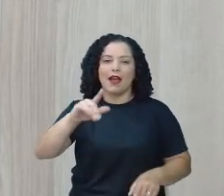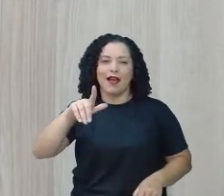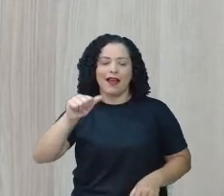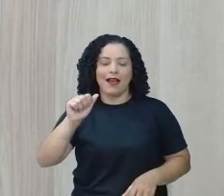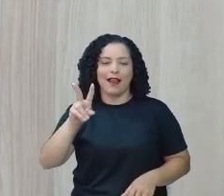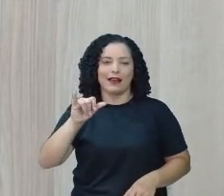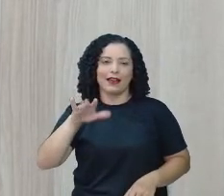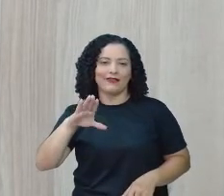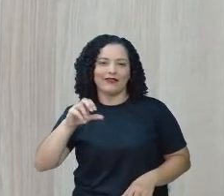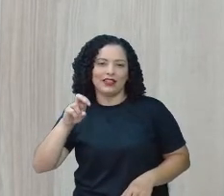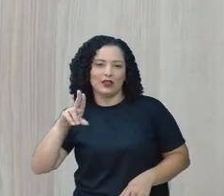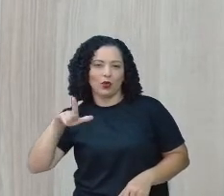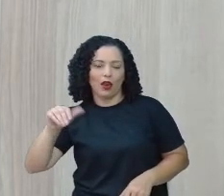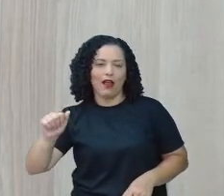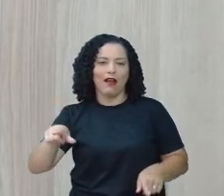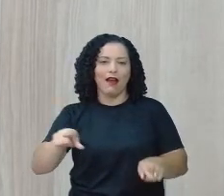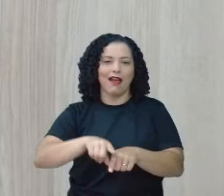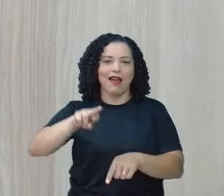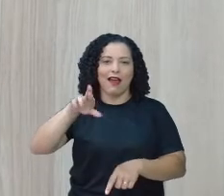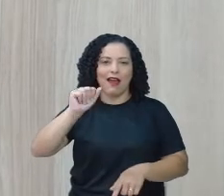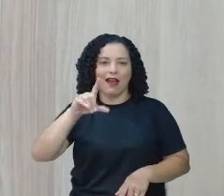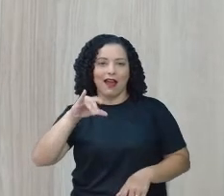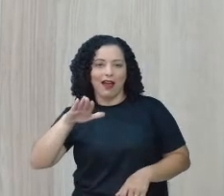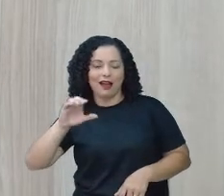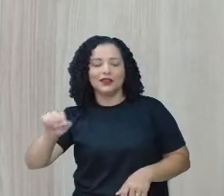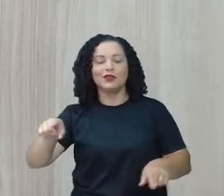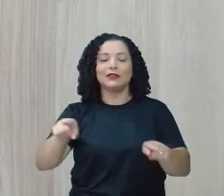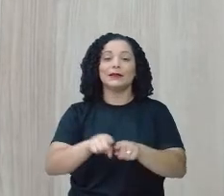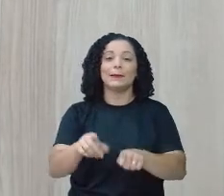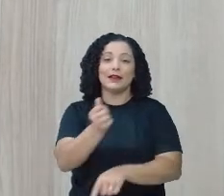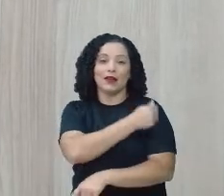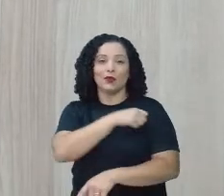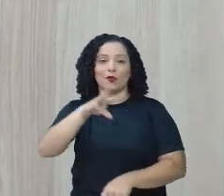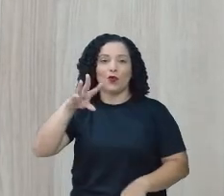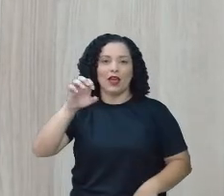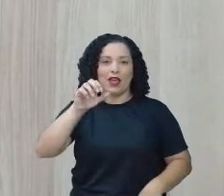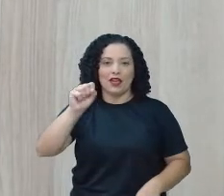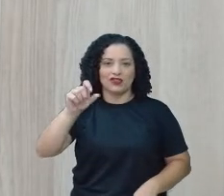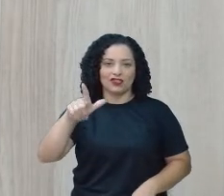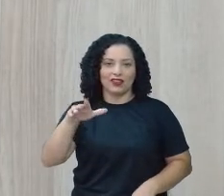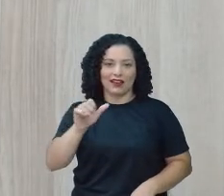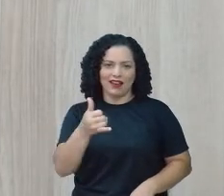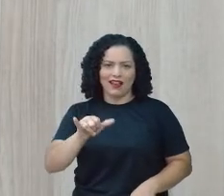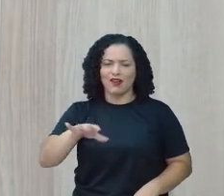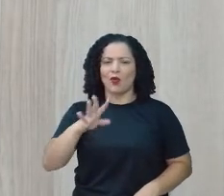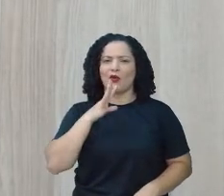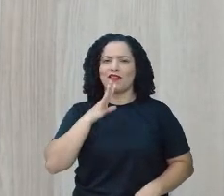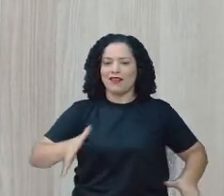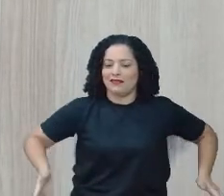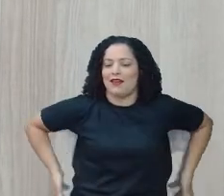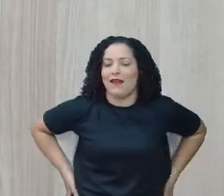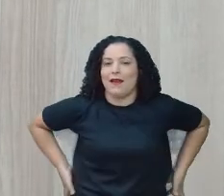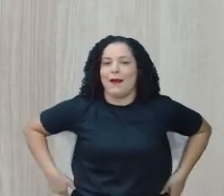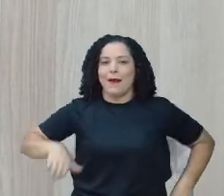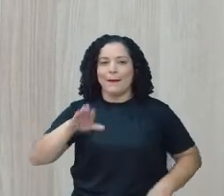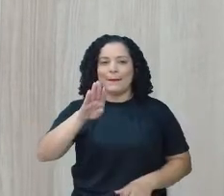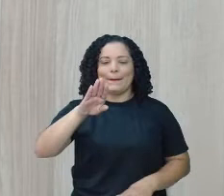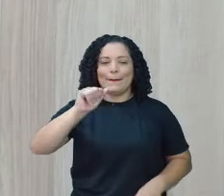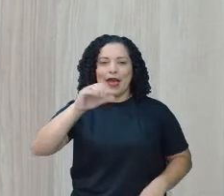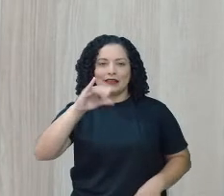rádio, una. Aí nós temos também o Wesley, que disse que conhece a bacia, Evelyn a